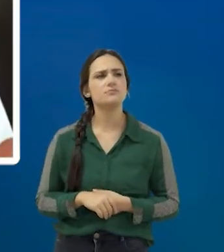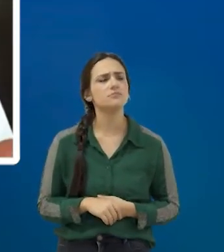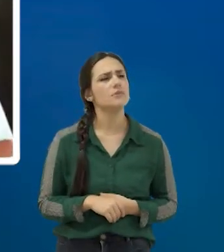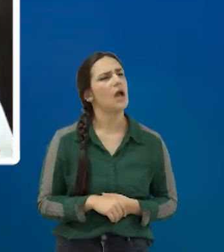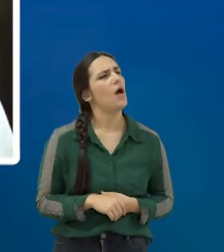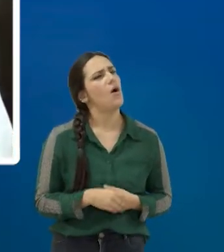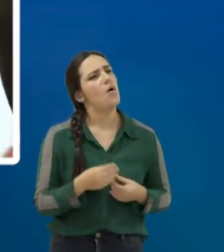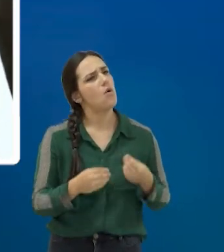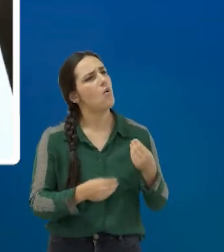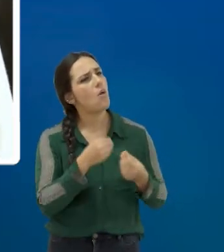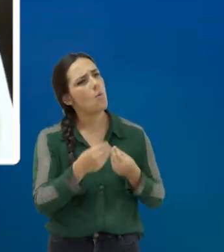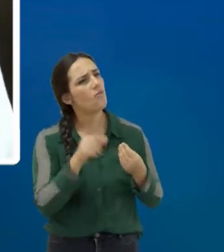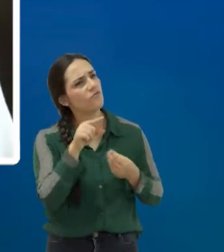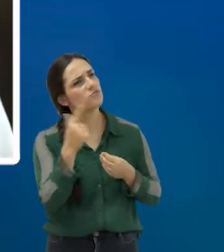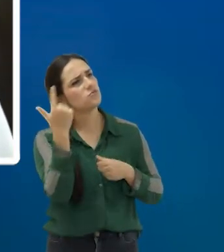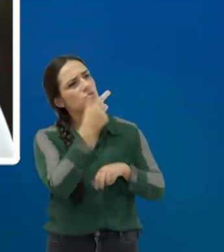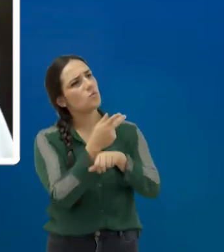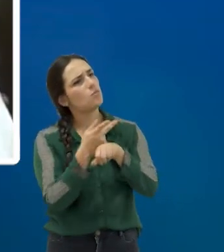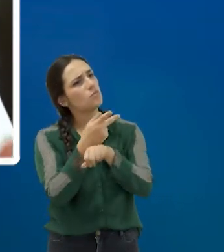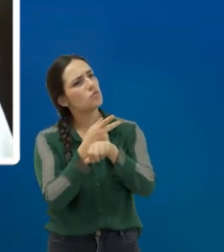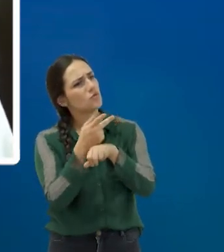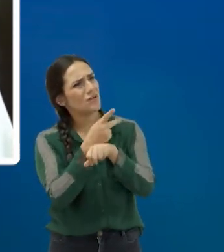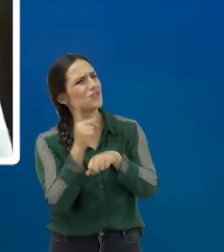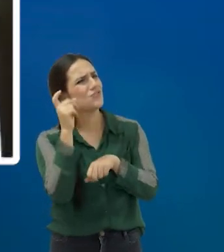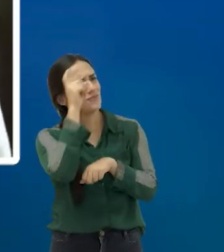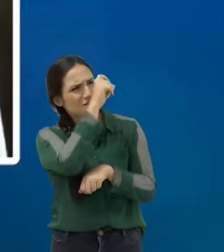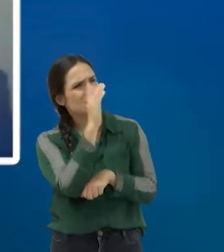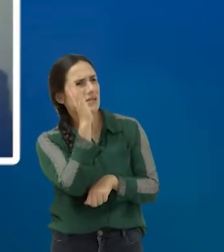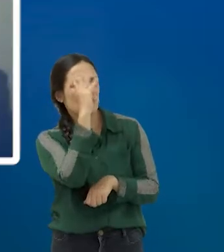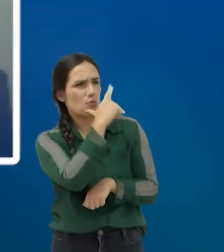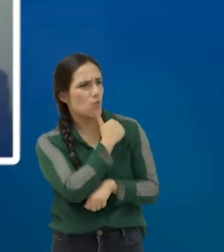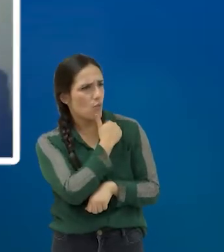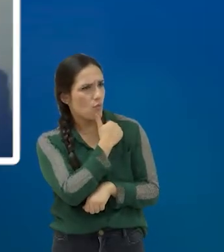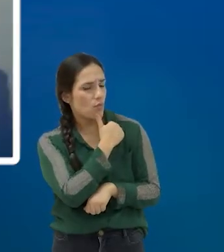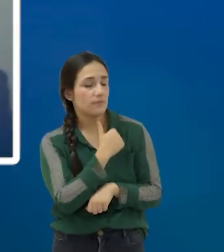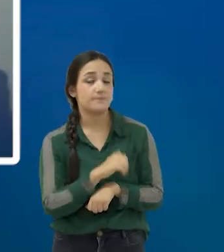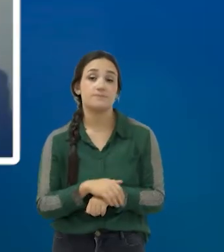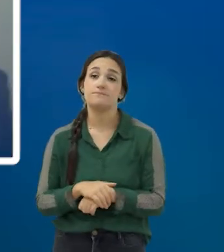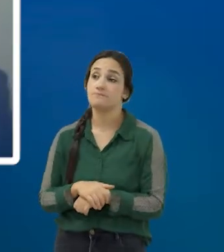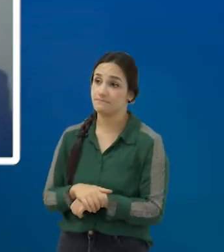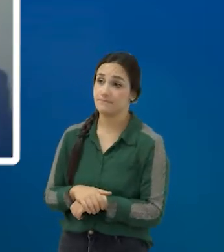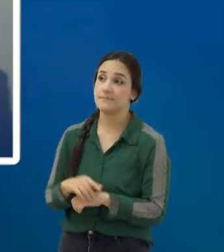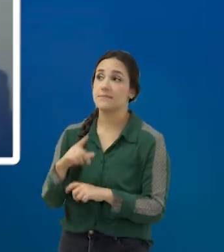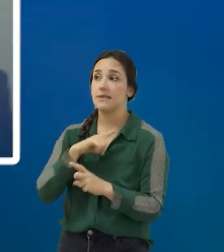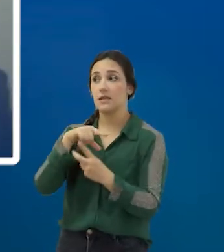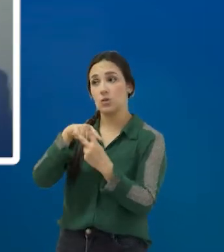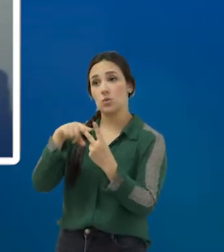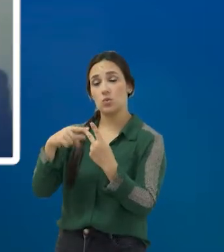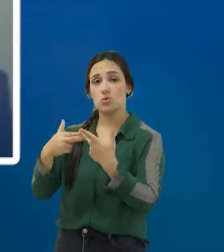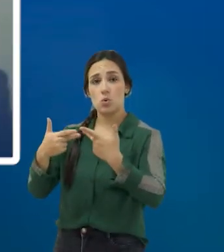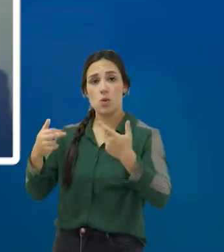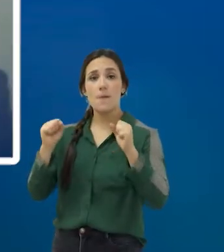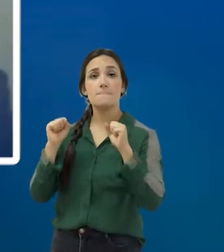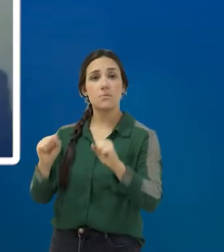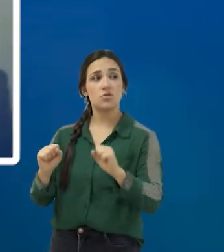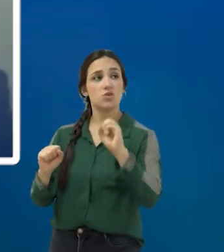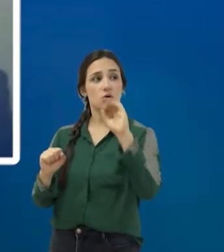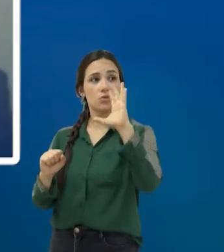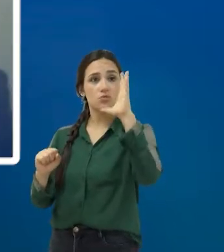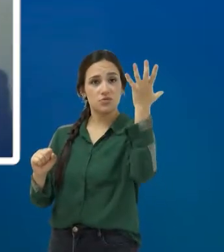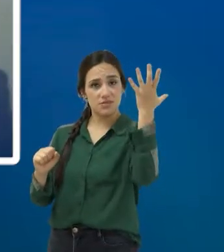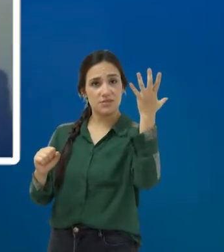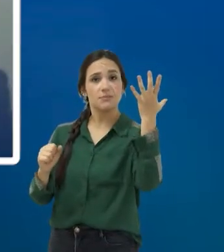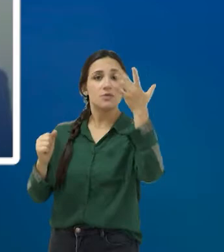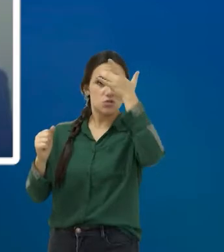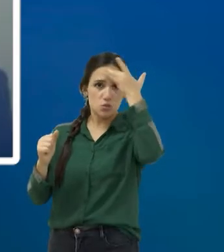foi essa busca pelo doador? Foi difícil? Bom, há duas situações que podem ocorrer com o paciente de